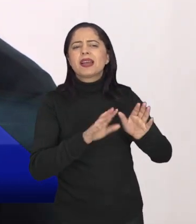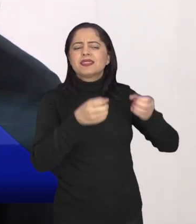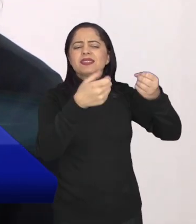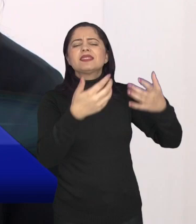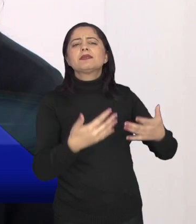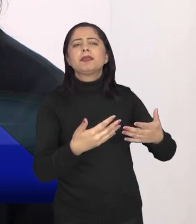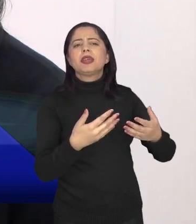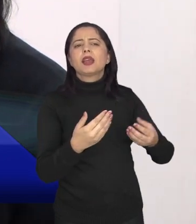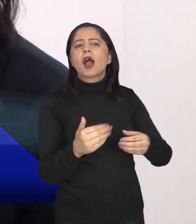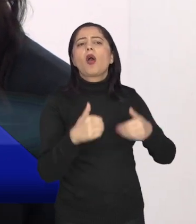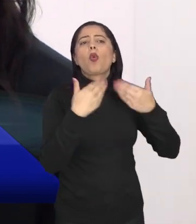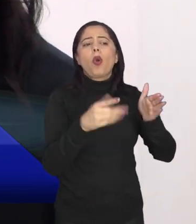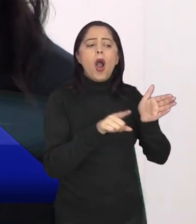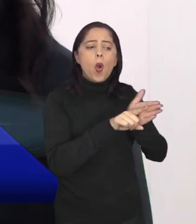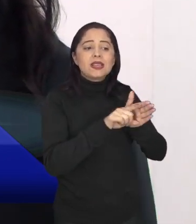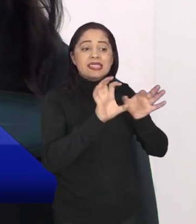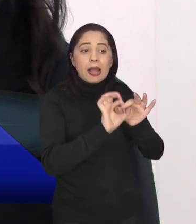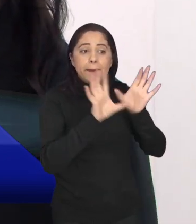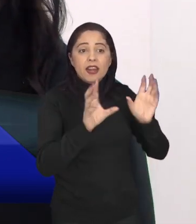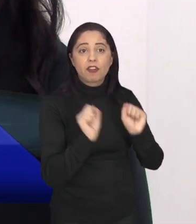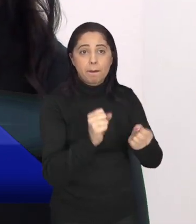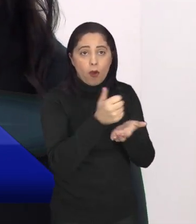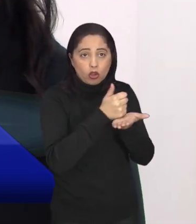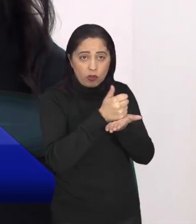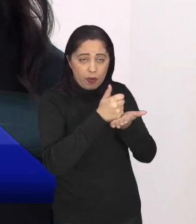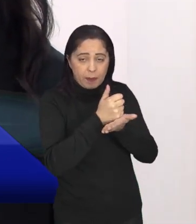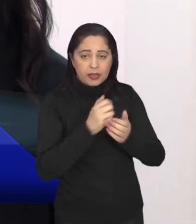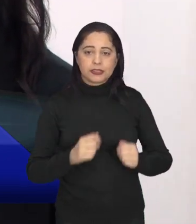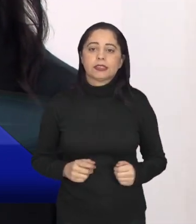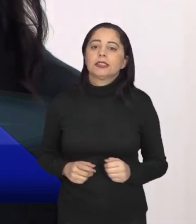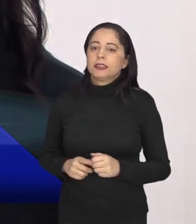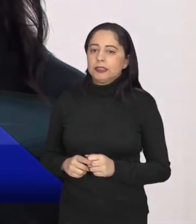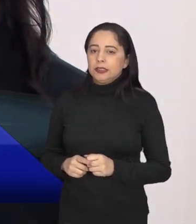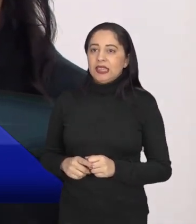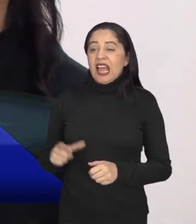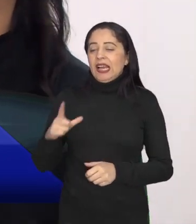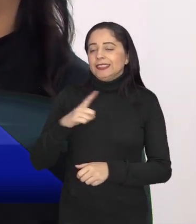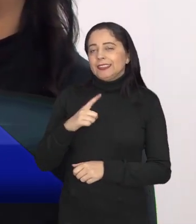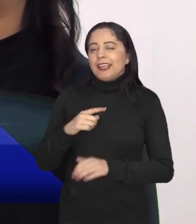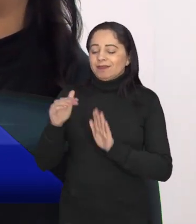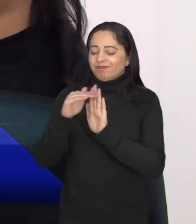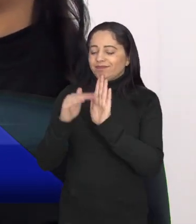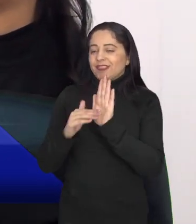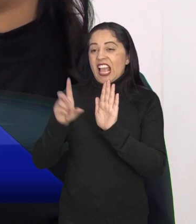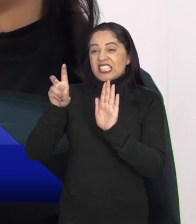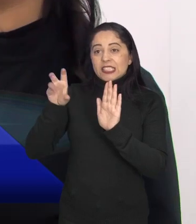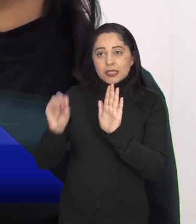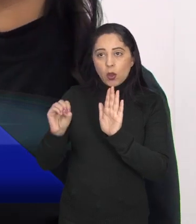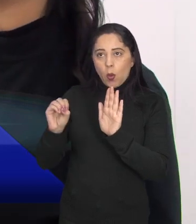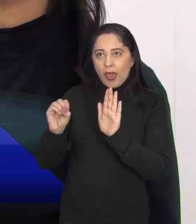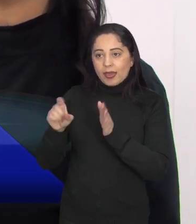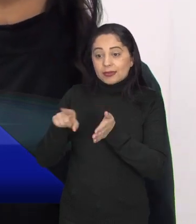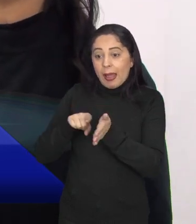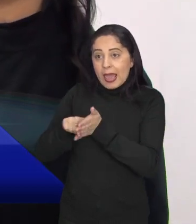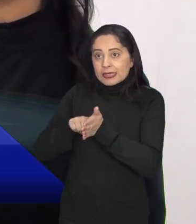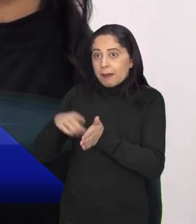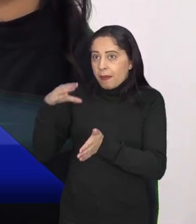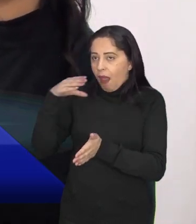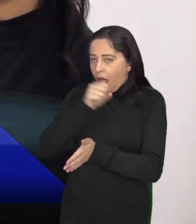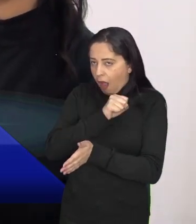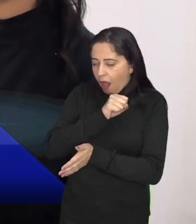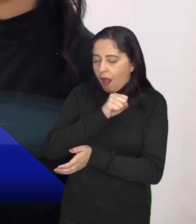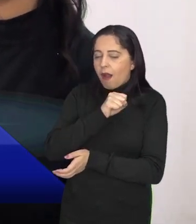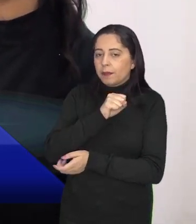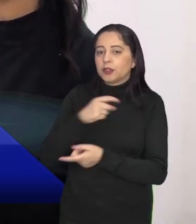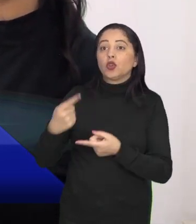de Quais são esses exames liberados né para as farmácias sim são mais de 50 testes rápidos né Porque